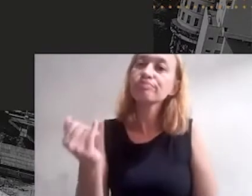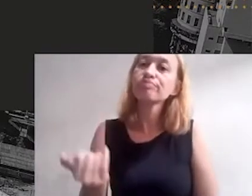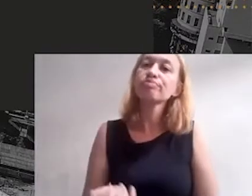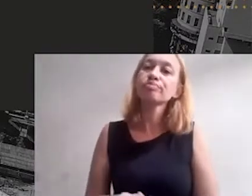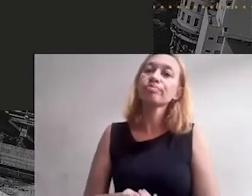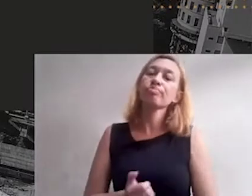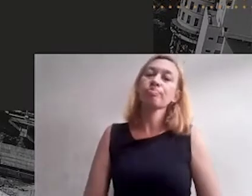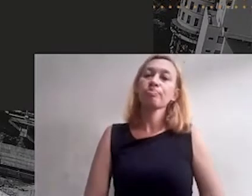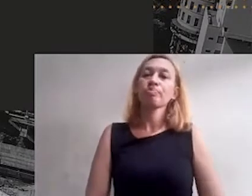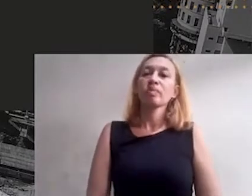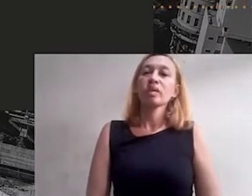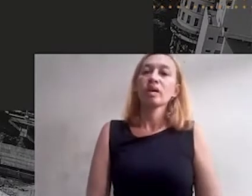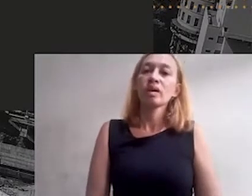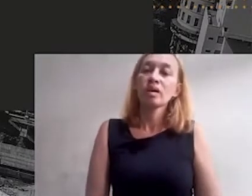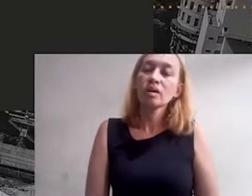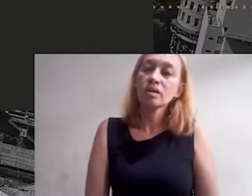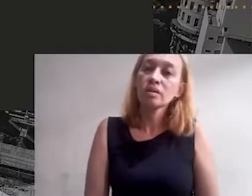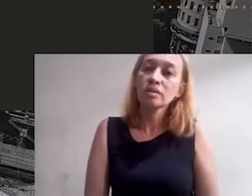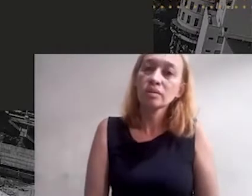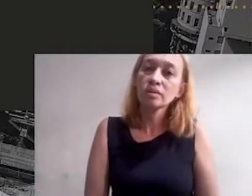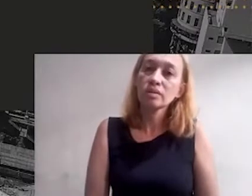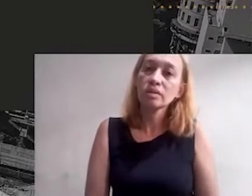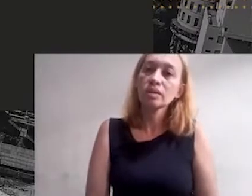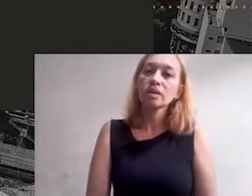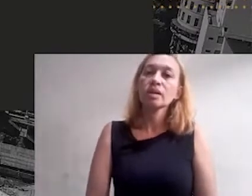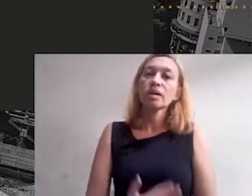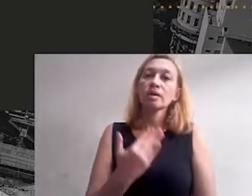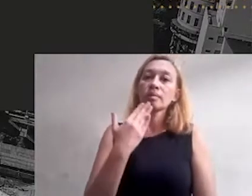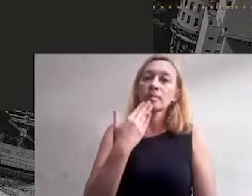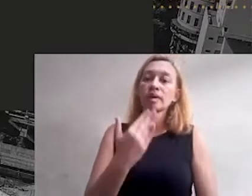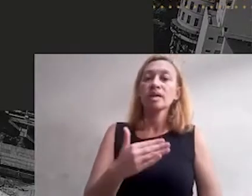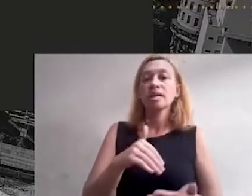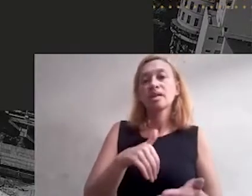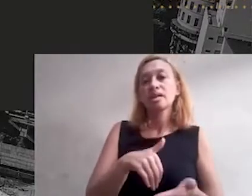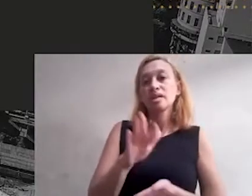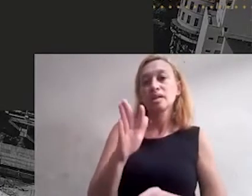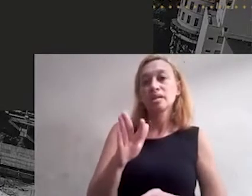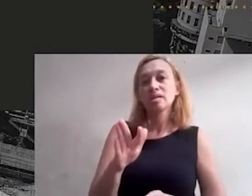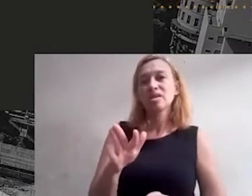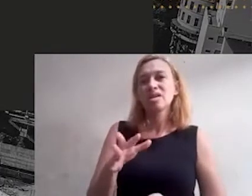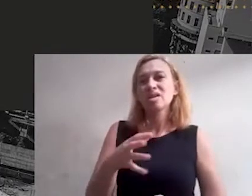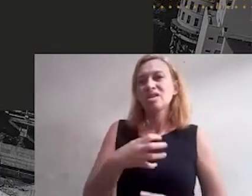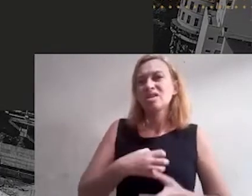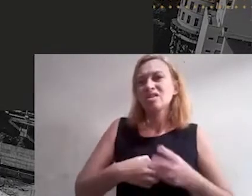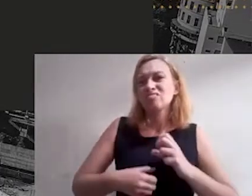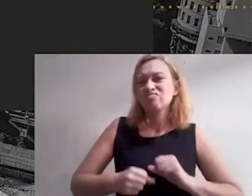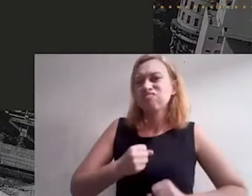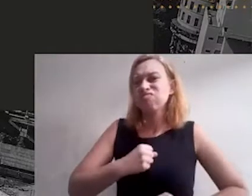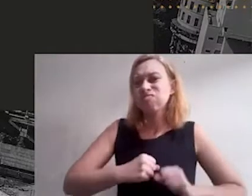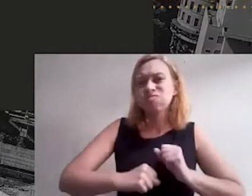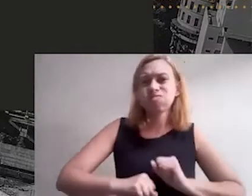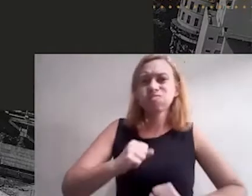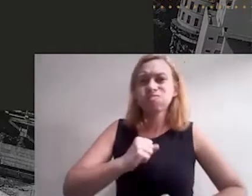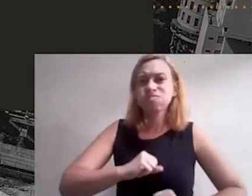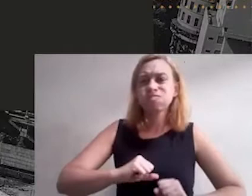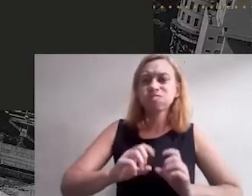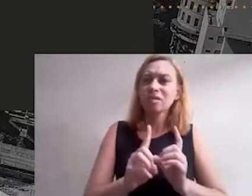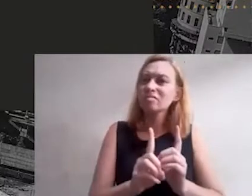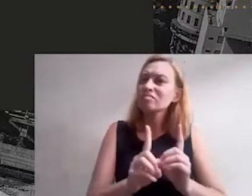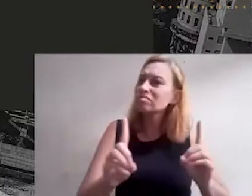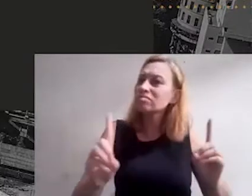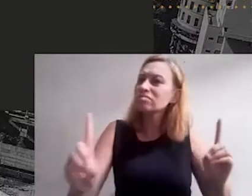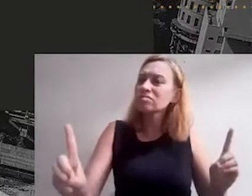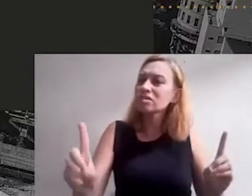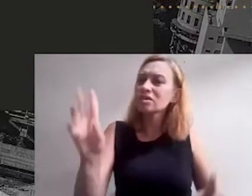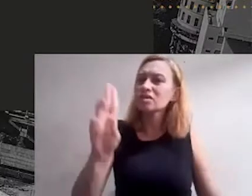que me levou a pedir demissão da USP. Eu tinha uma certa angústia dessa distância da universidade em relação